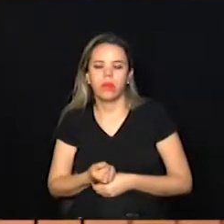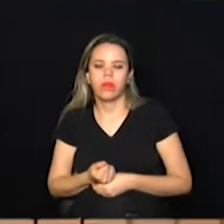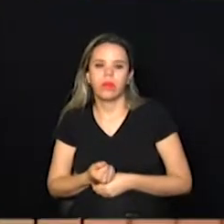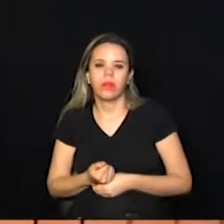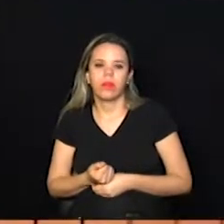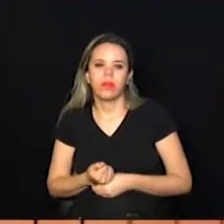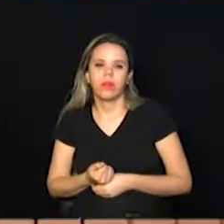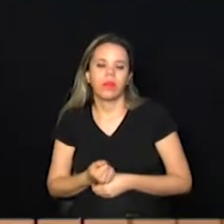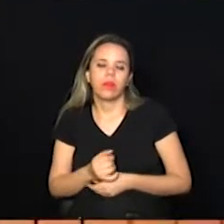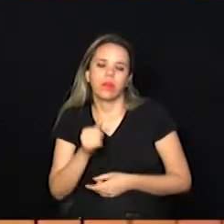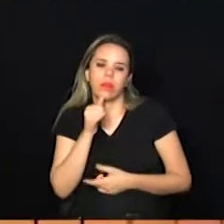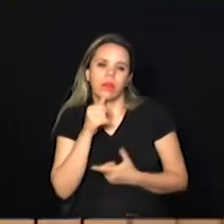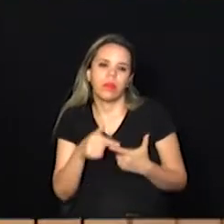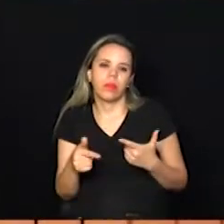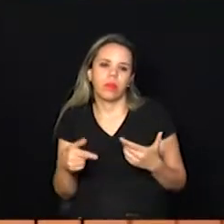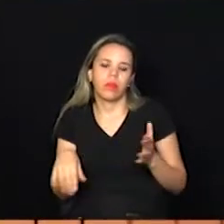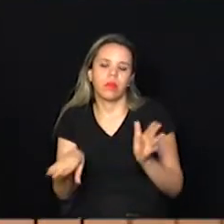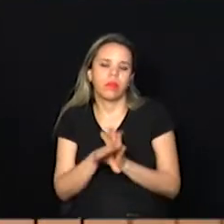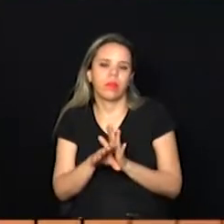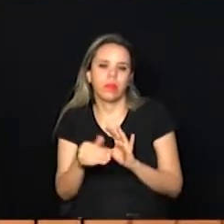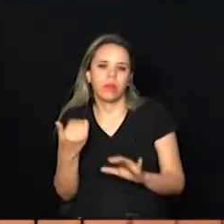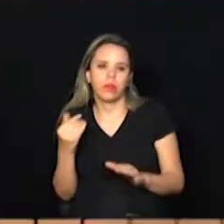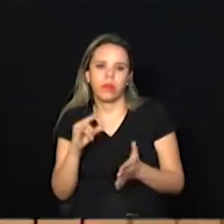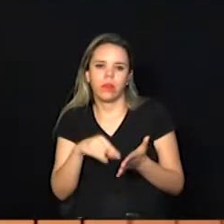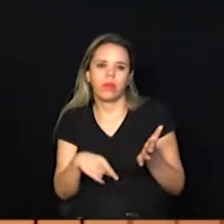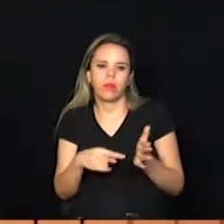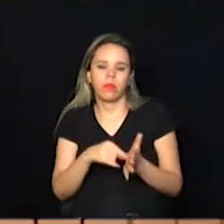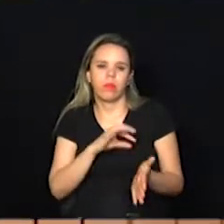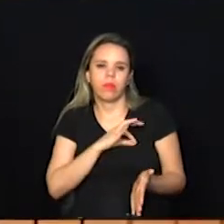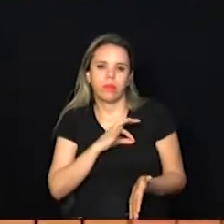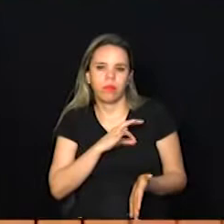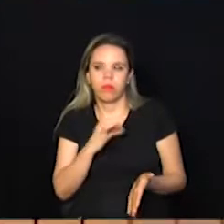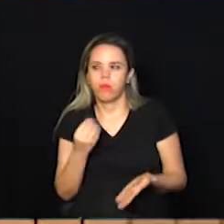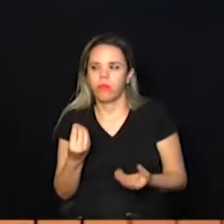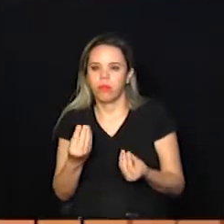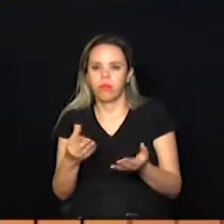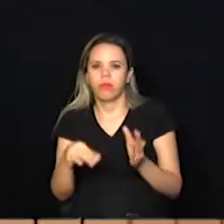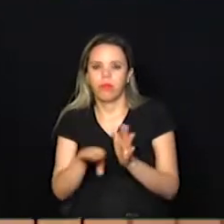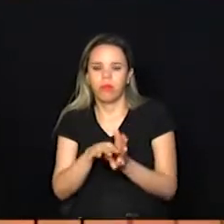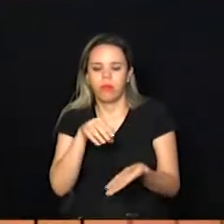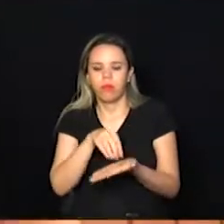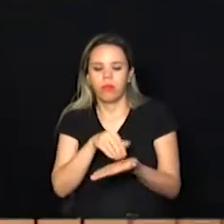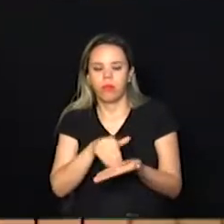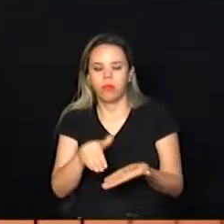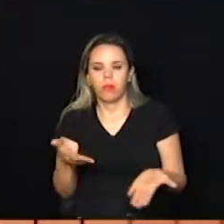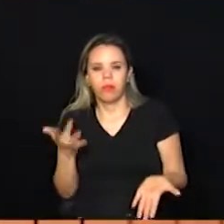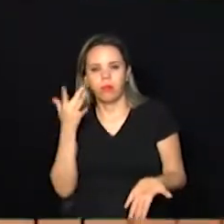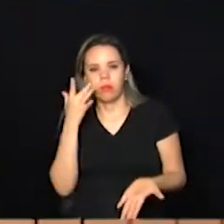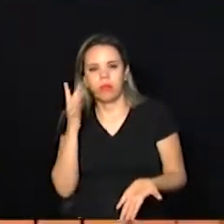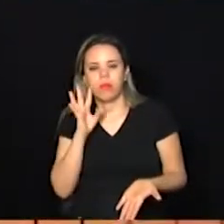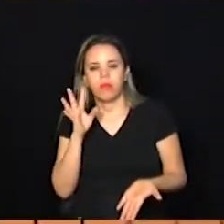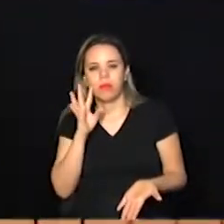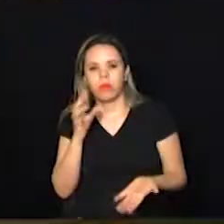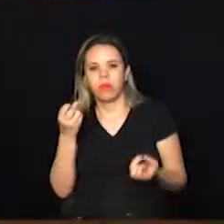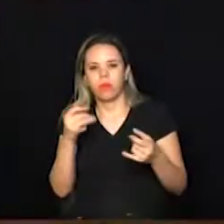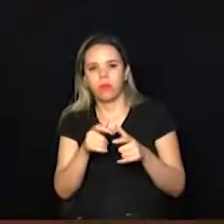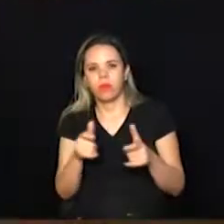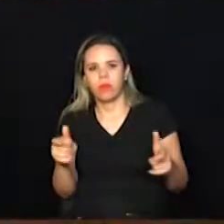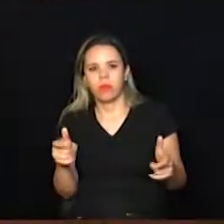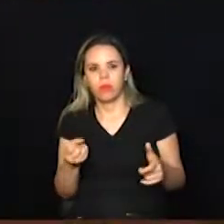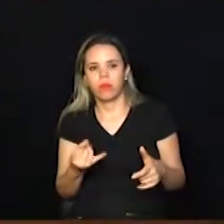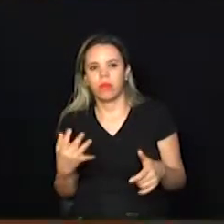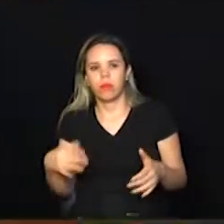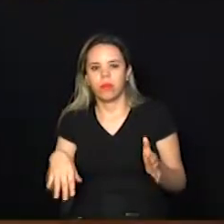em casos que tem encaminhado via boletim de ocorrência das delegacias. E eu acho que seria legal dar uma dimensão de quanto